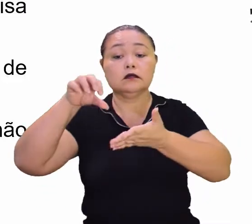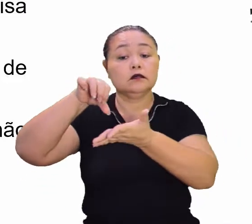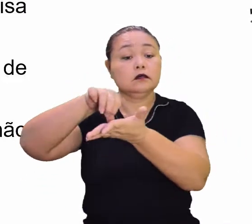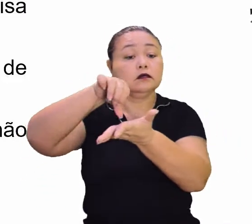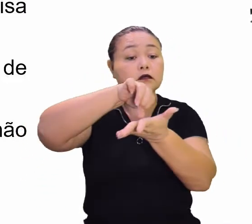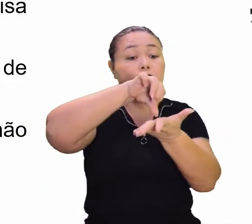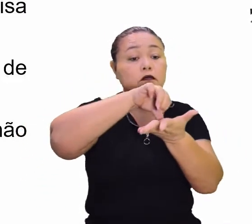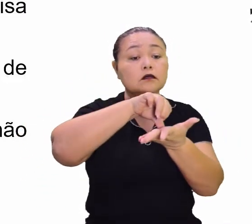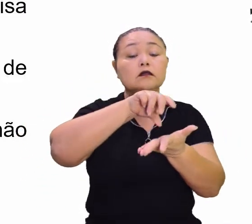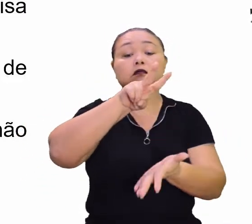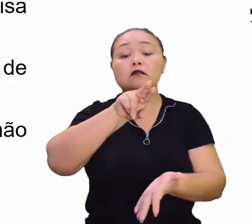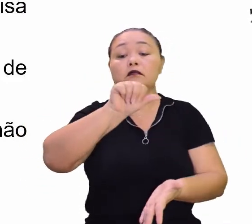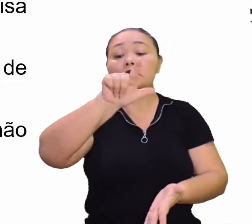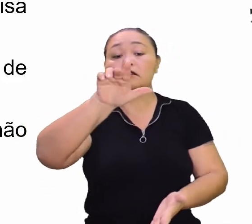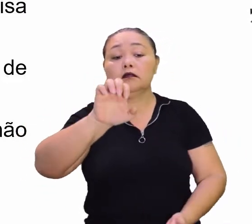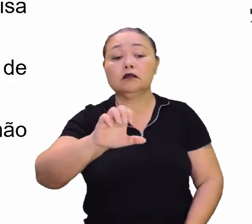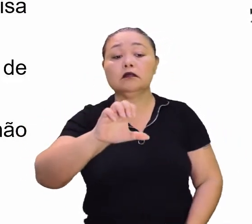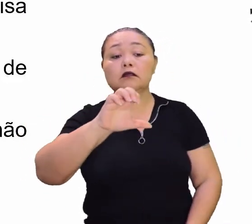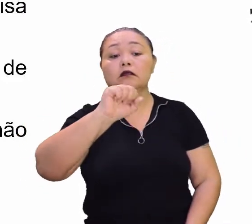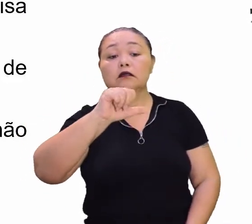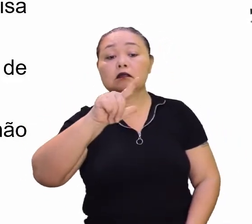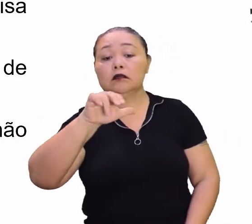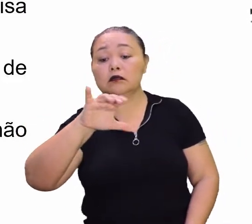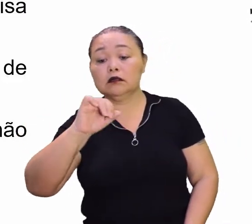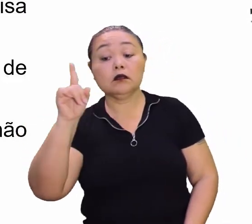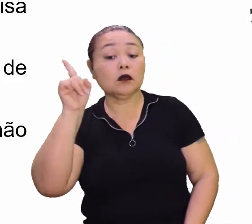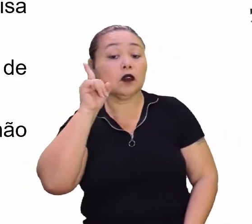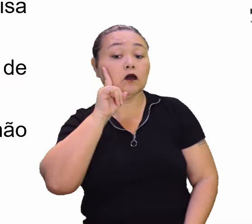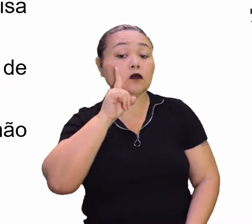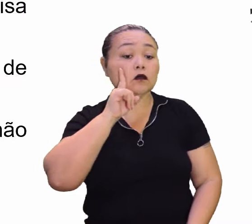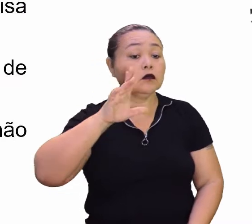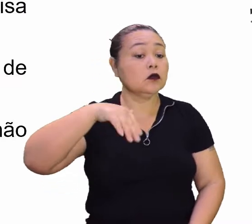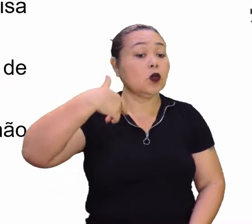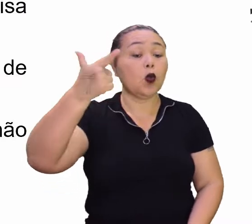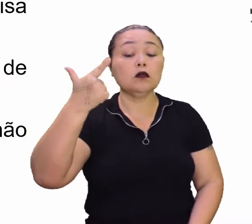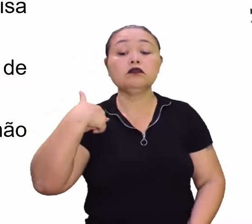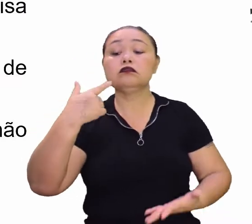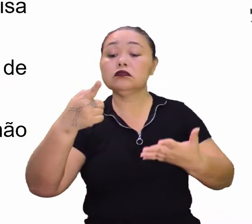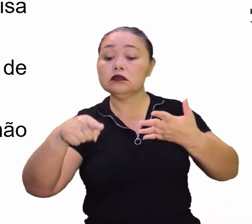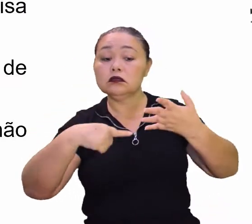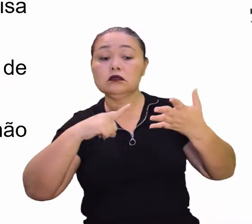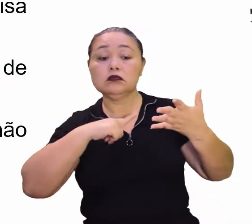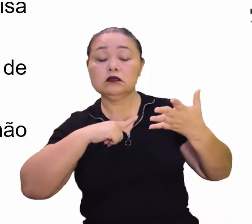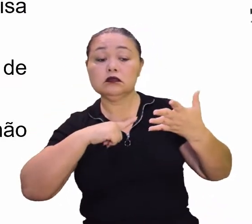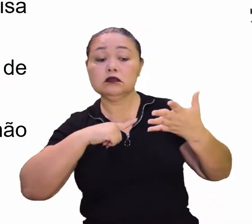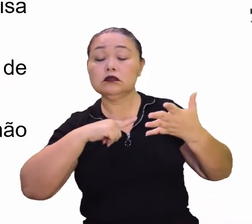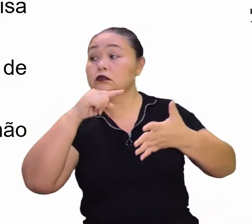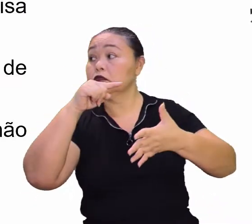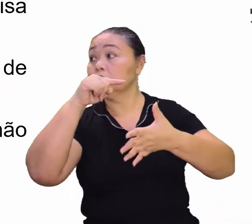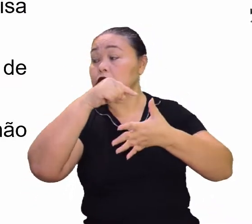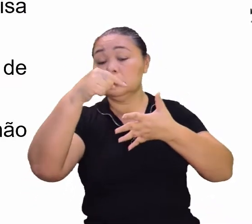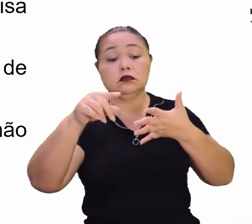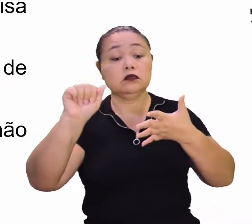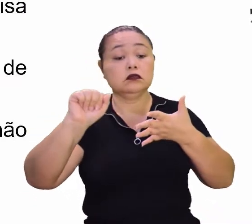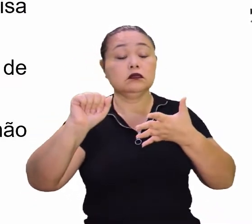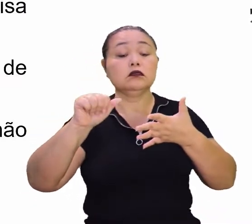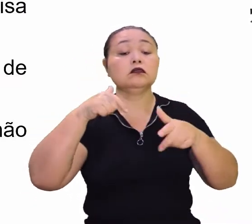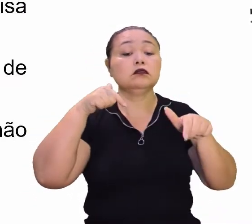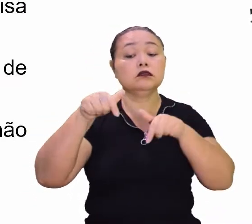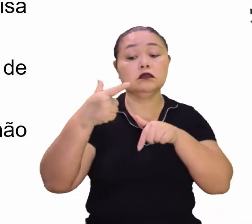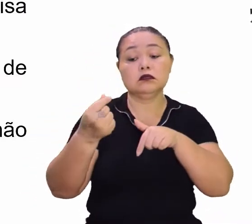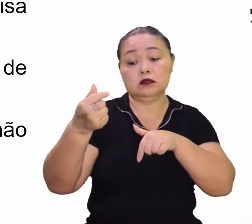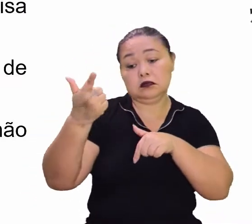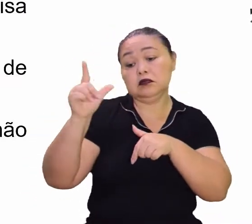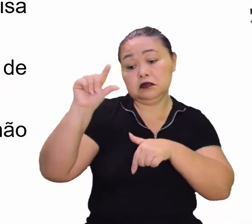tecnopolos, como o Vale do Silício nos Estados Unidos, que além de outras vantagens oferecem A. Mão de